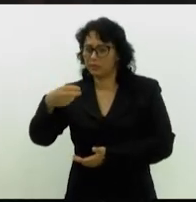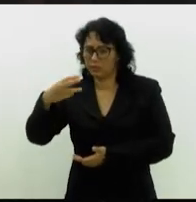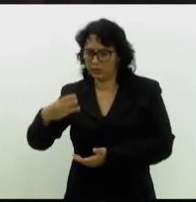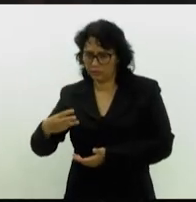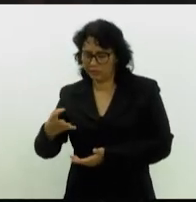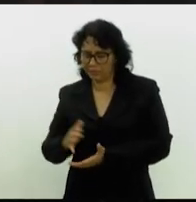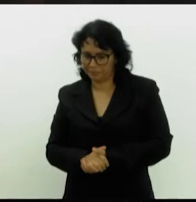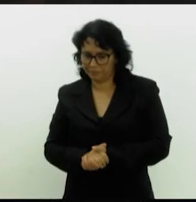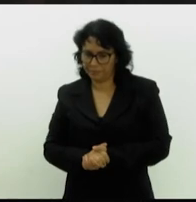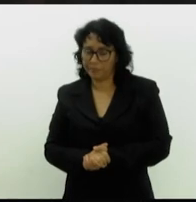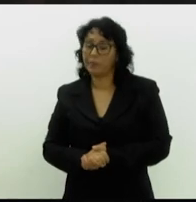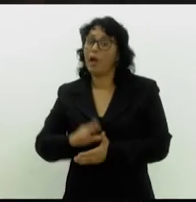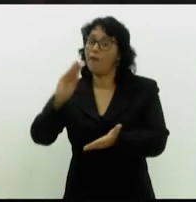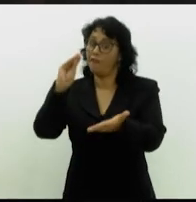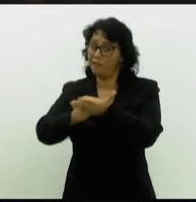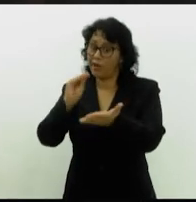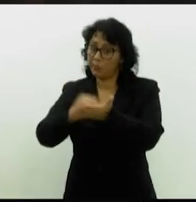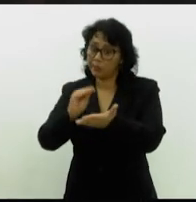e